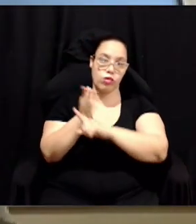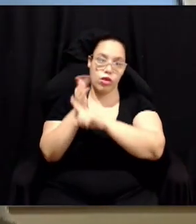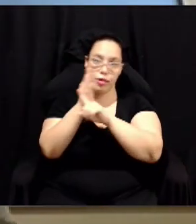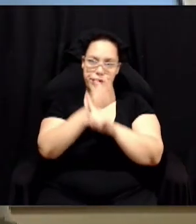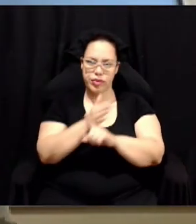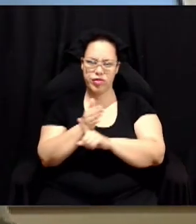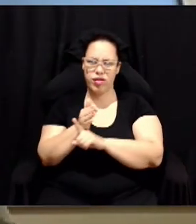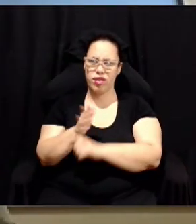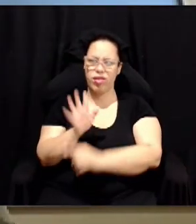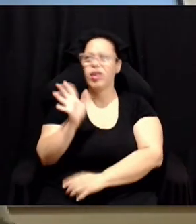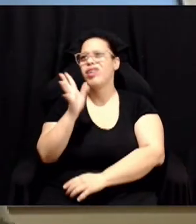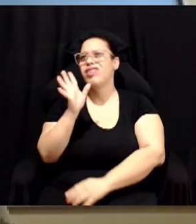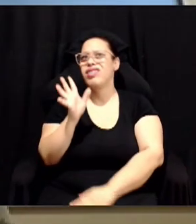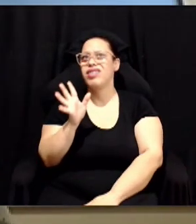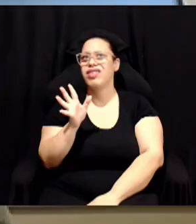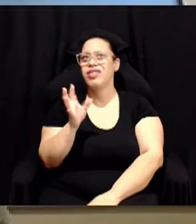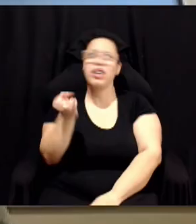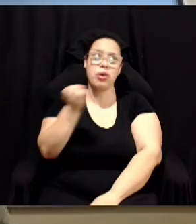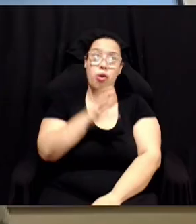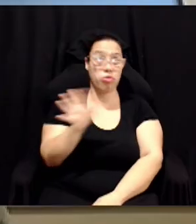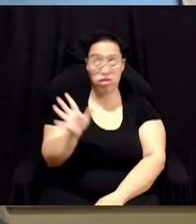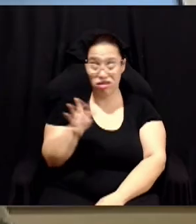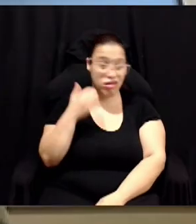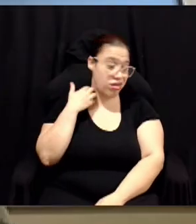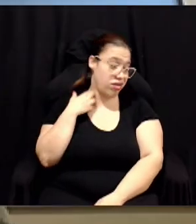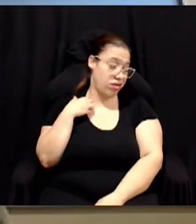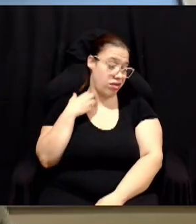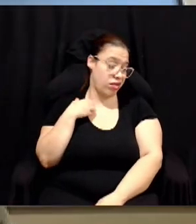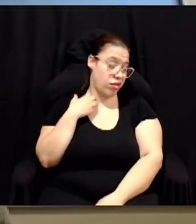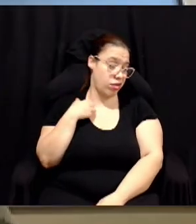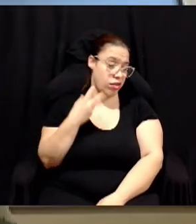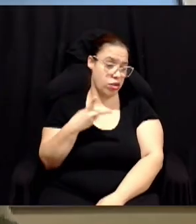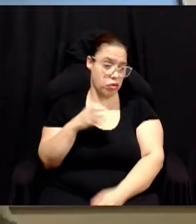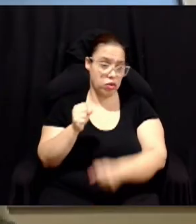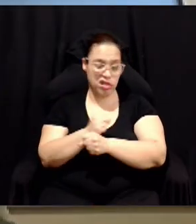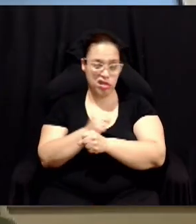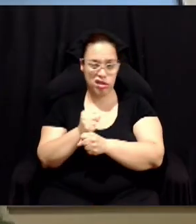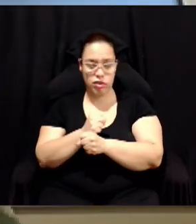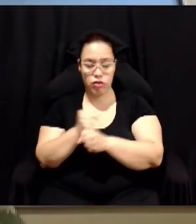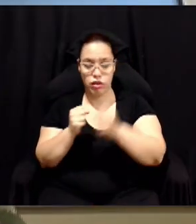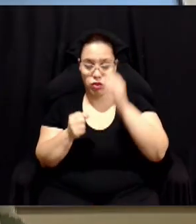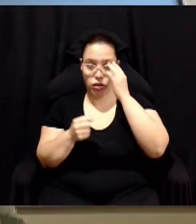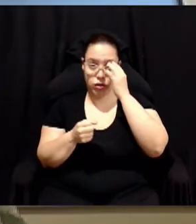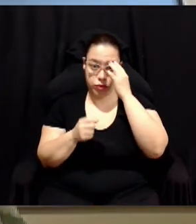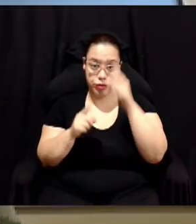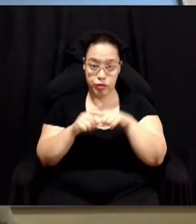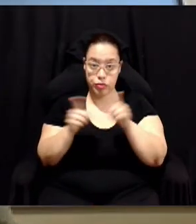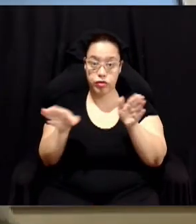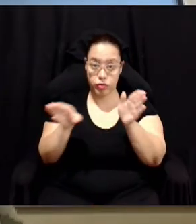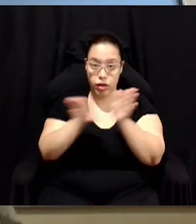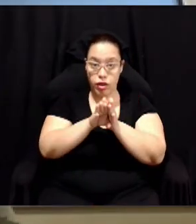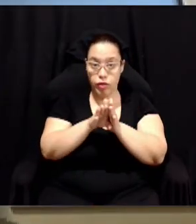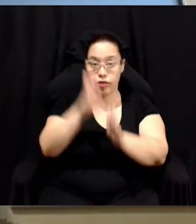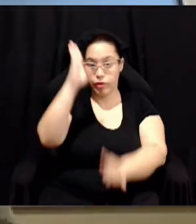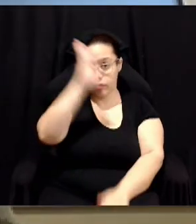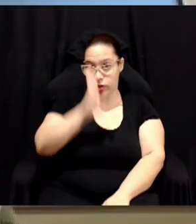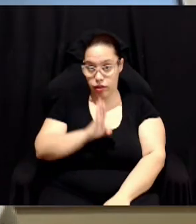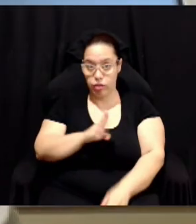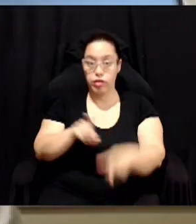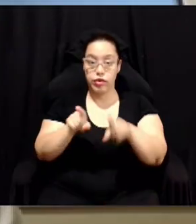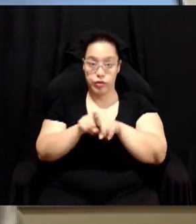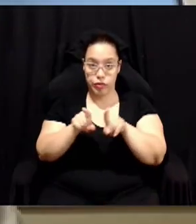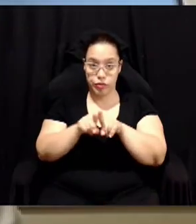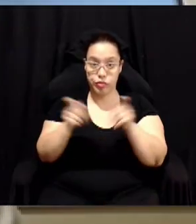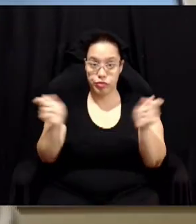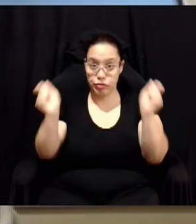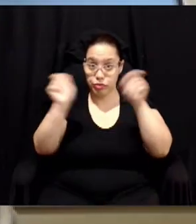não é uma tecnologia nova, já existe há quase 20 anos com disposição, mas está chegando no Brasil também a